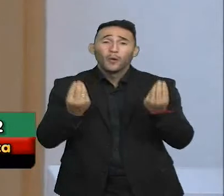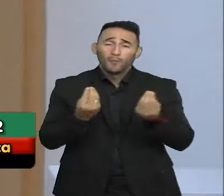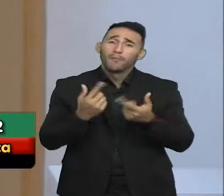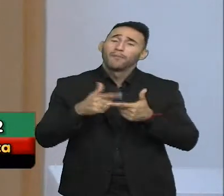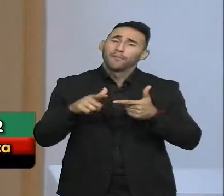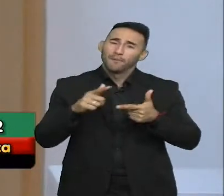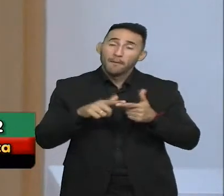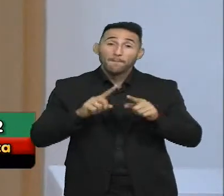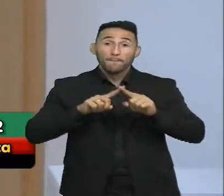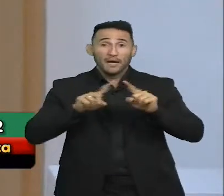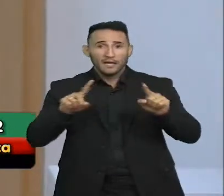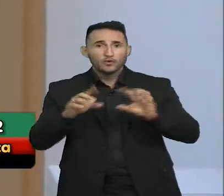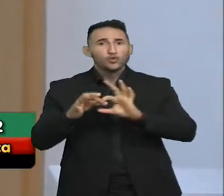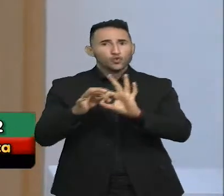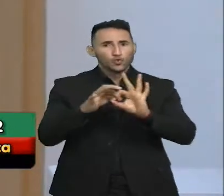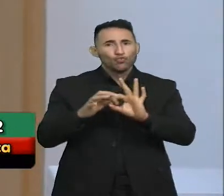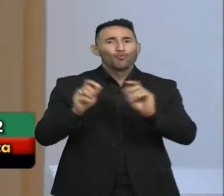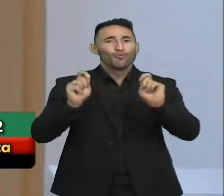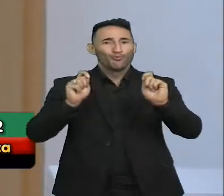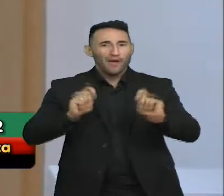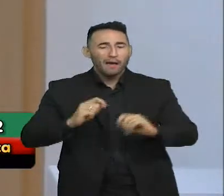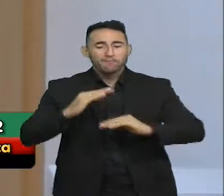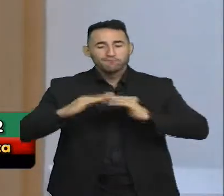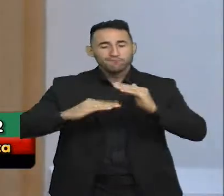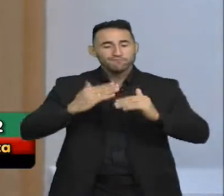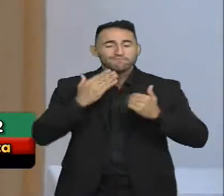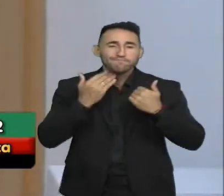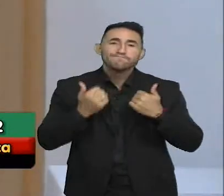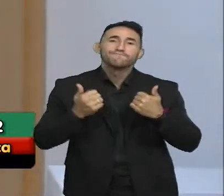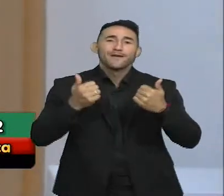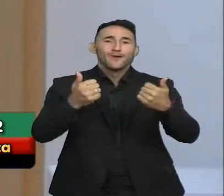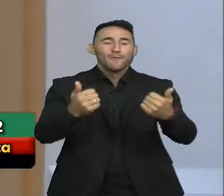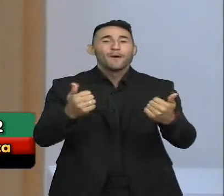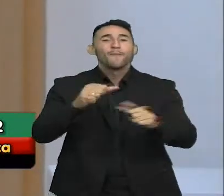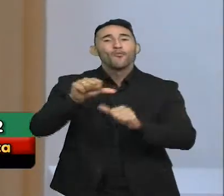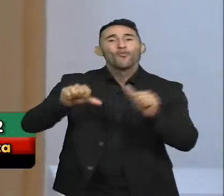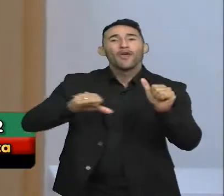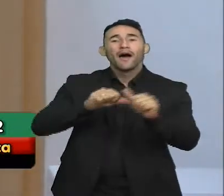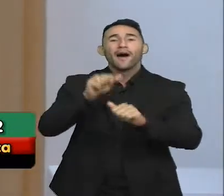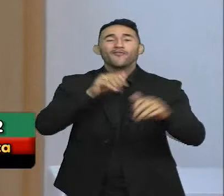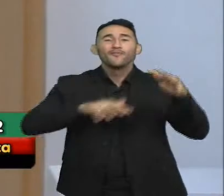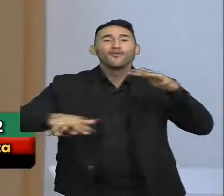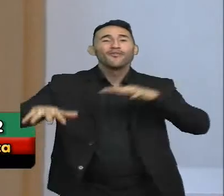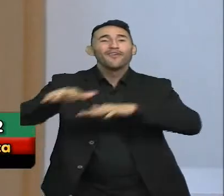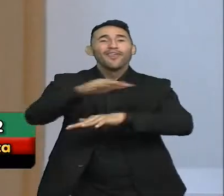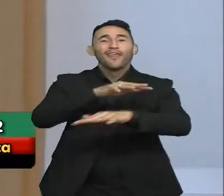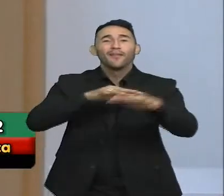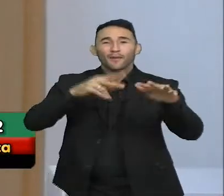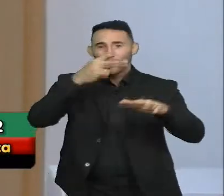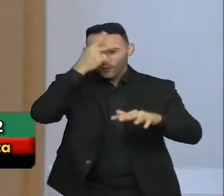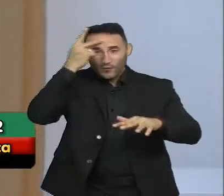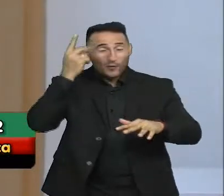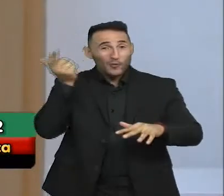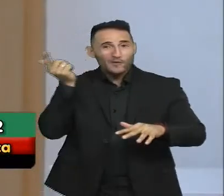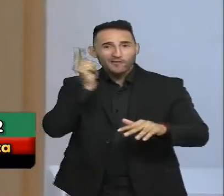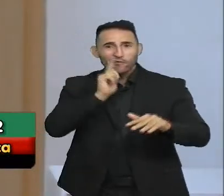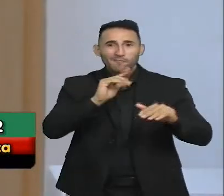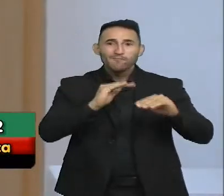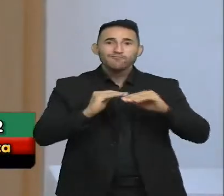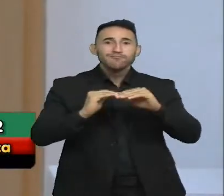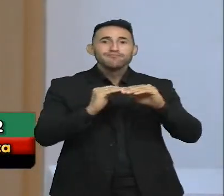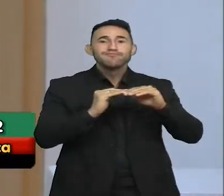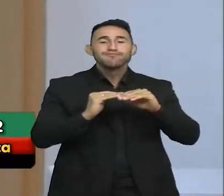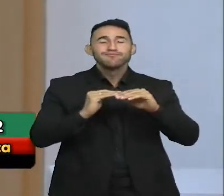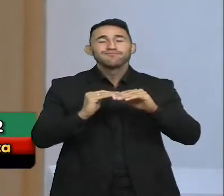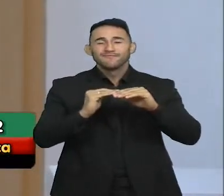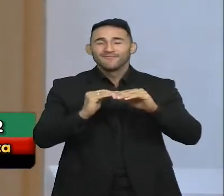temos que formar uma grande egrégora, né? Para poder realmente mudar essa atmosfera, para as pessoas, né, arrumarem novamente seu equilíbrio. Né? E